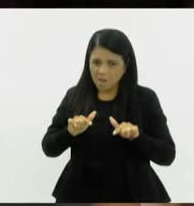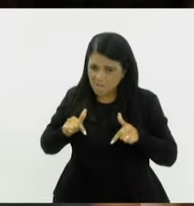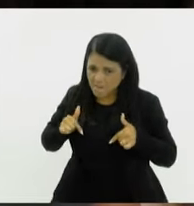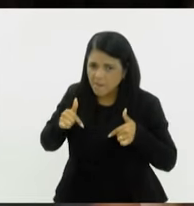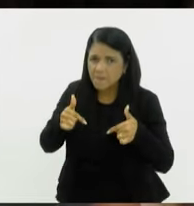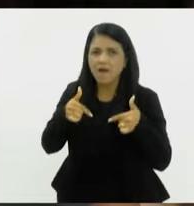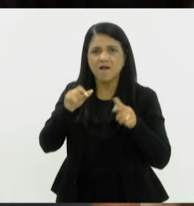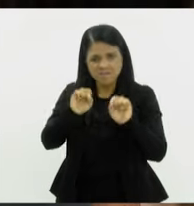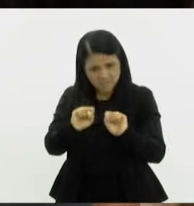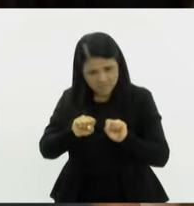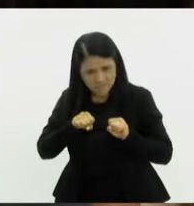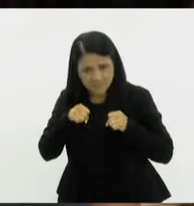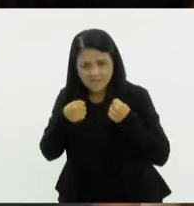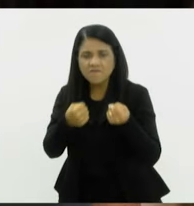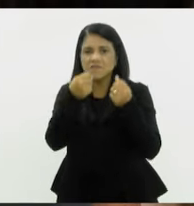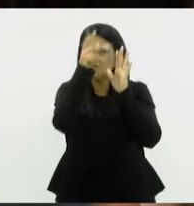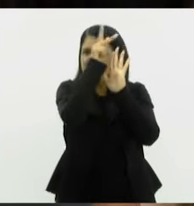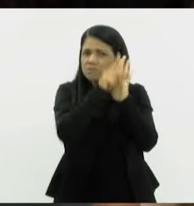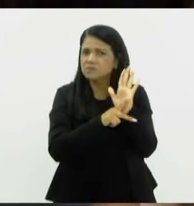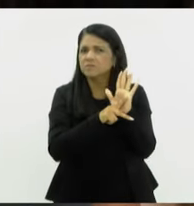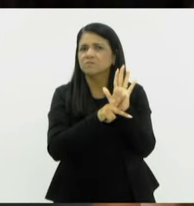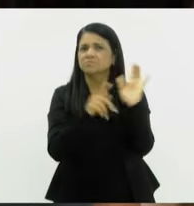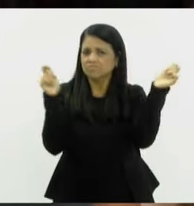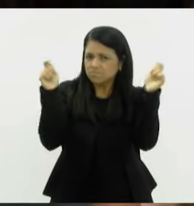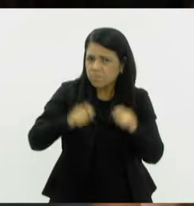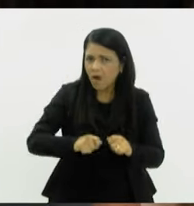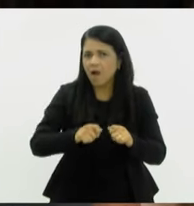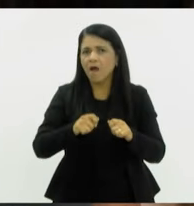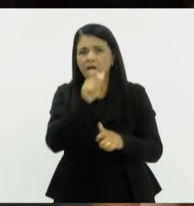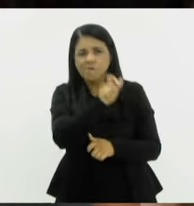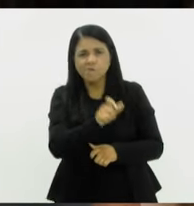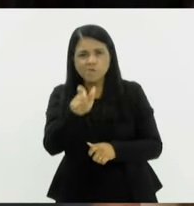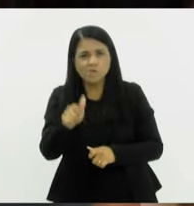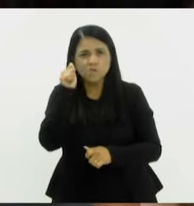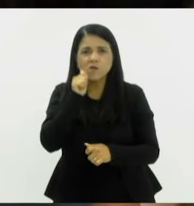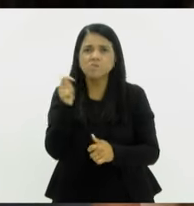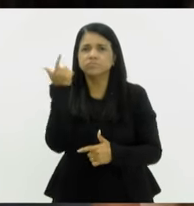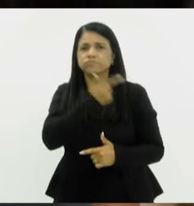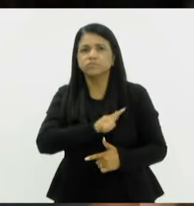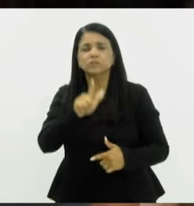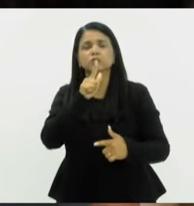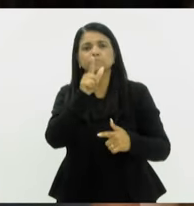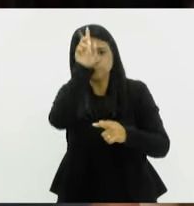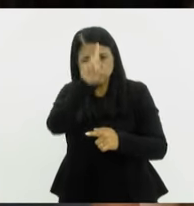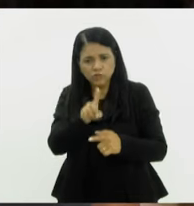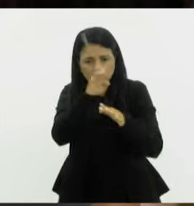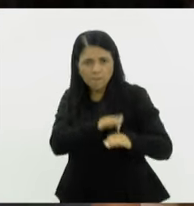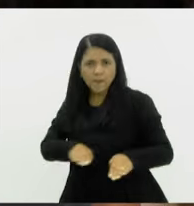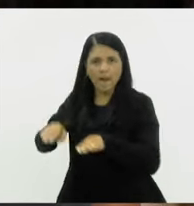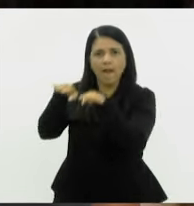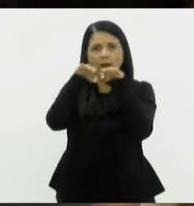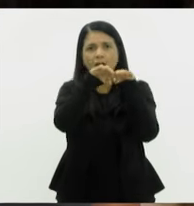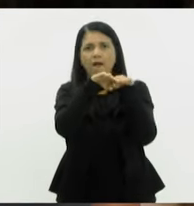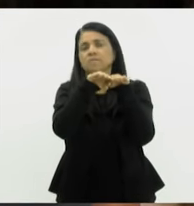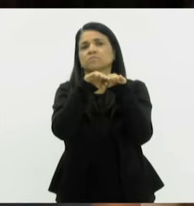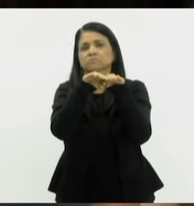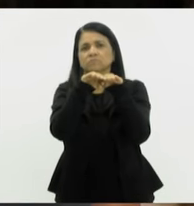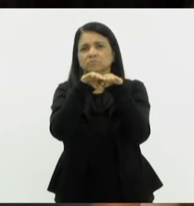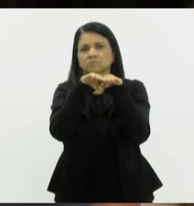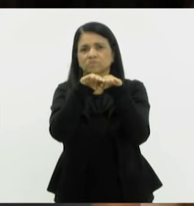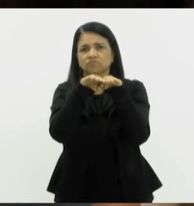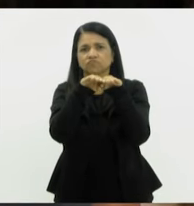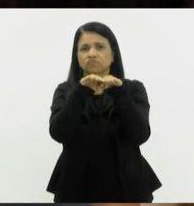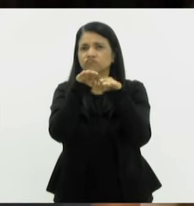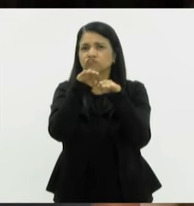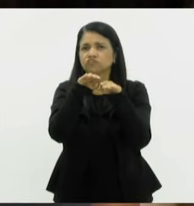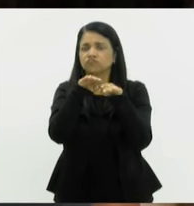defesa concreta de um projeto que possibilite que as mulheres alcancem os seus direitos como é de direito nosso